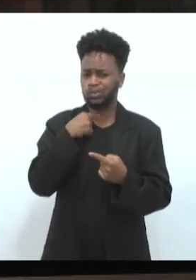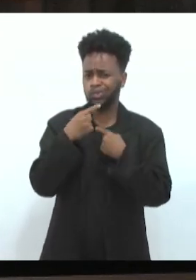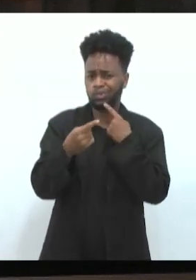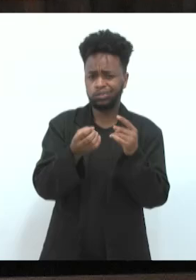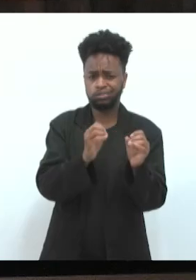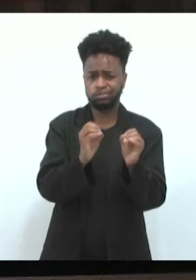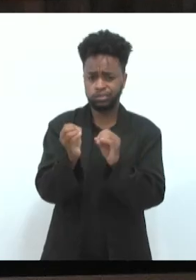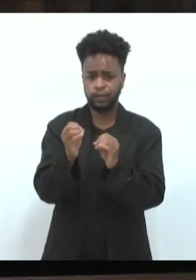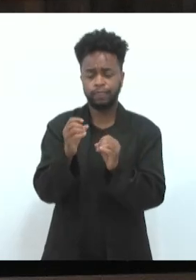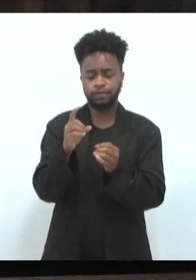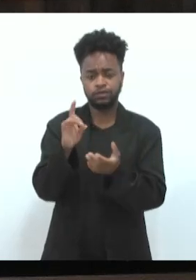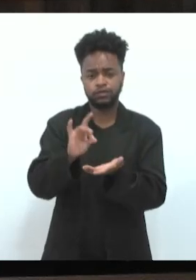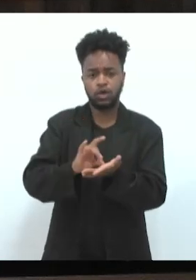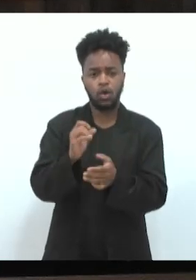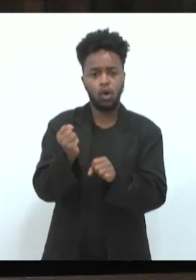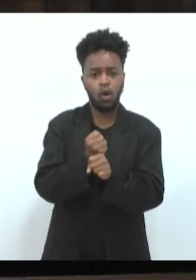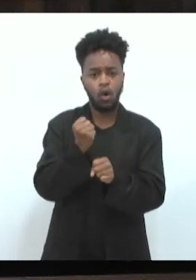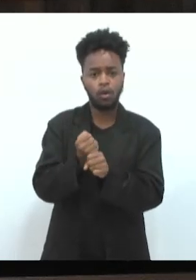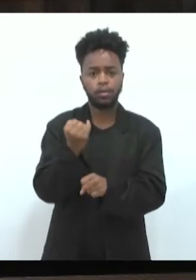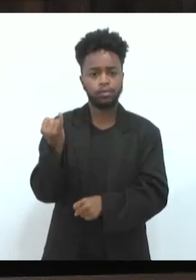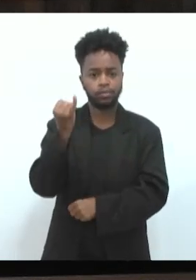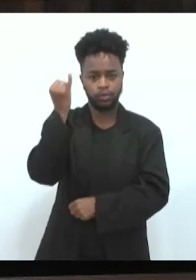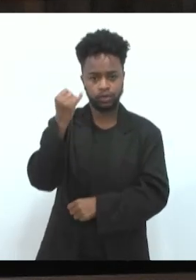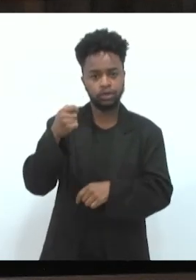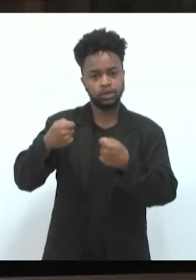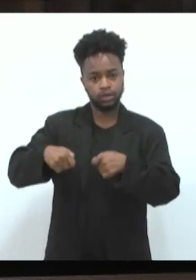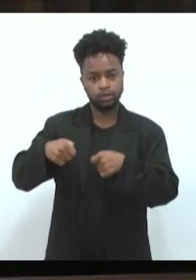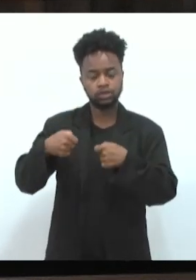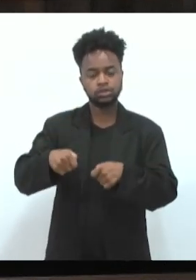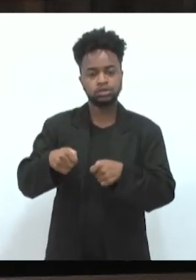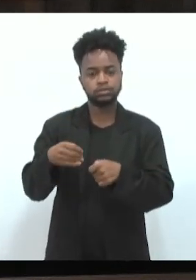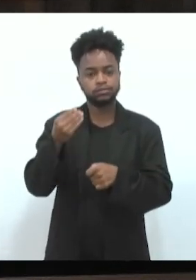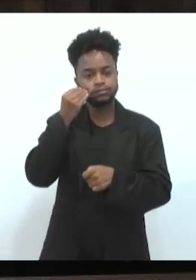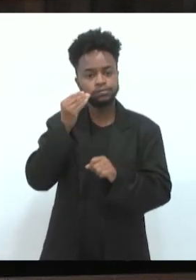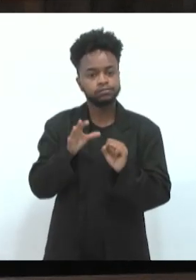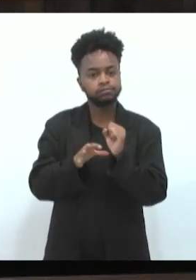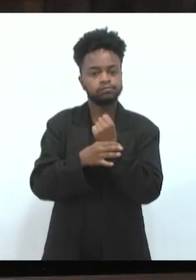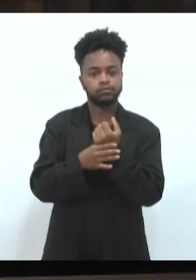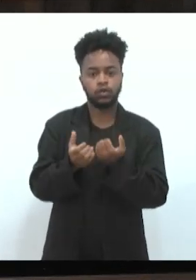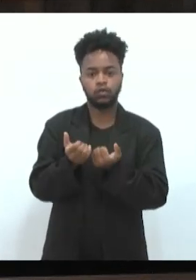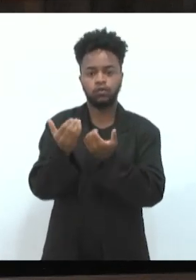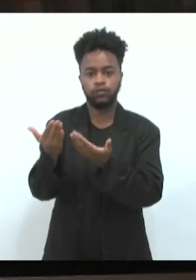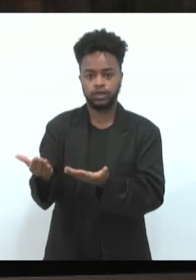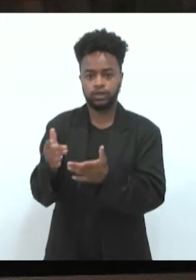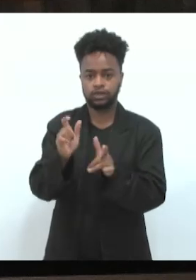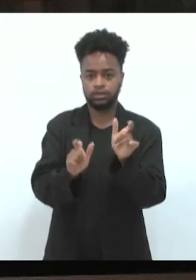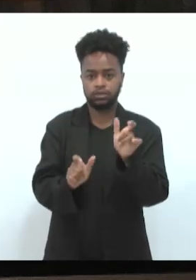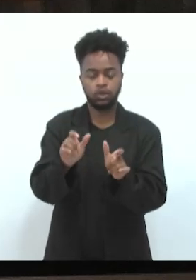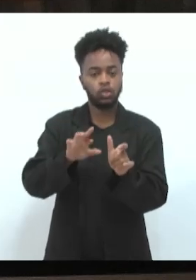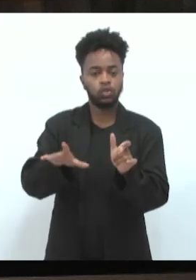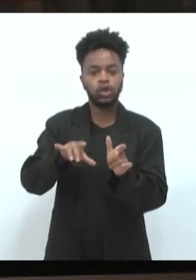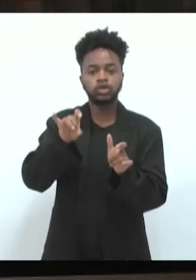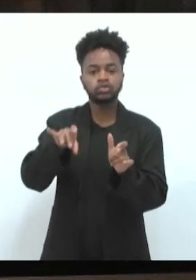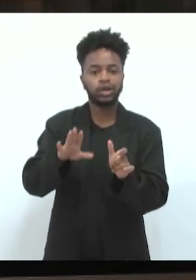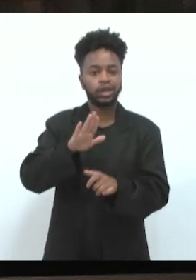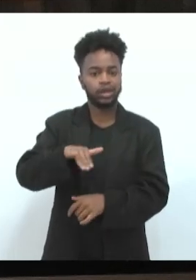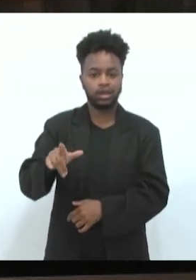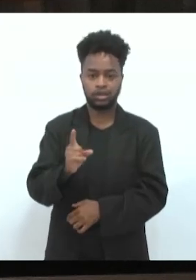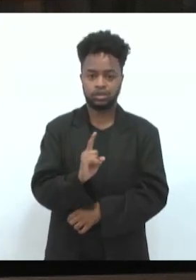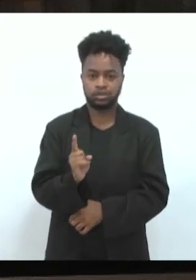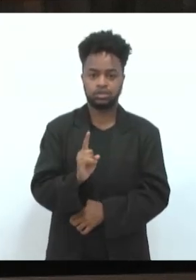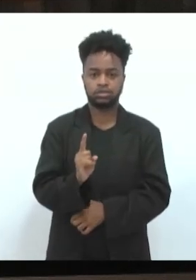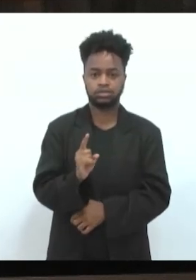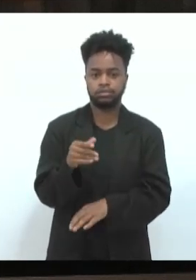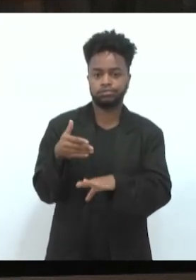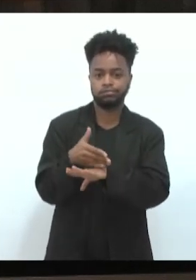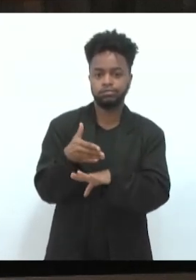uma obra fundamental e necessária para a segurança, não apenas das nossas crianças que